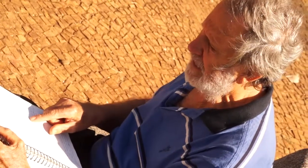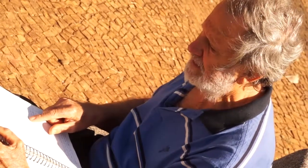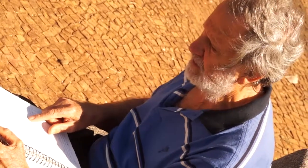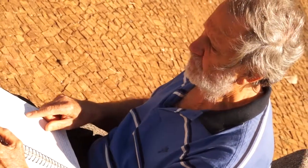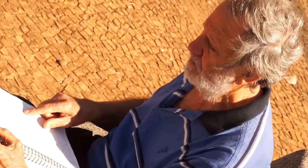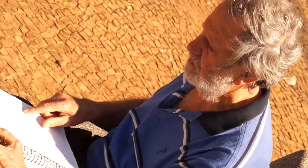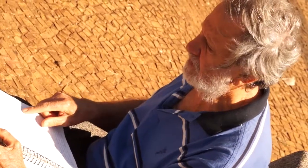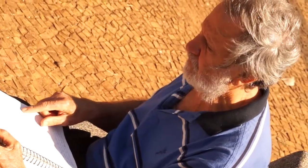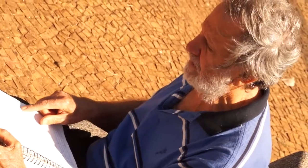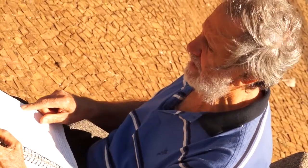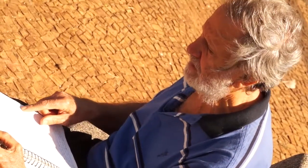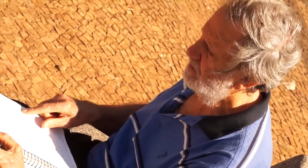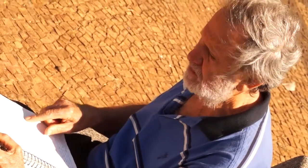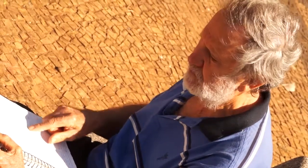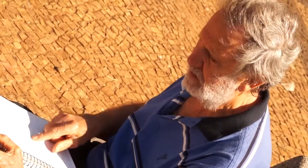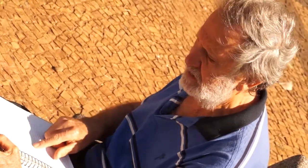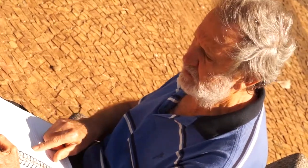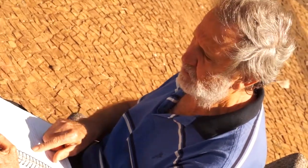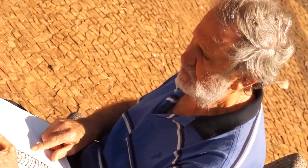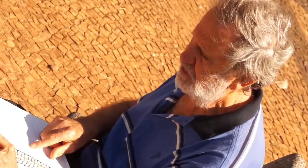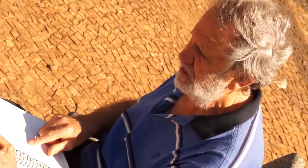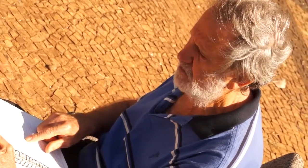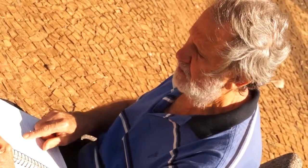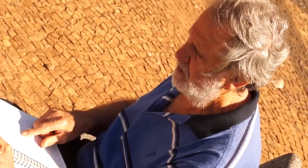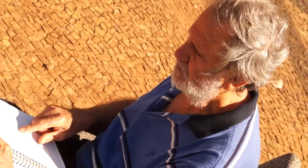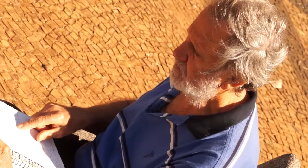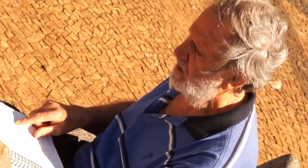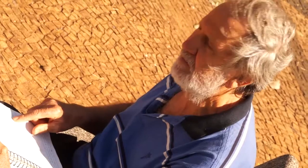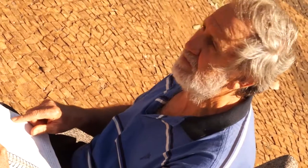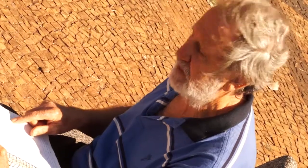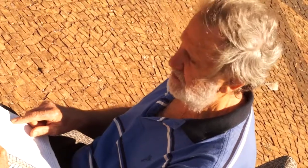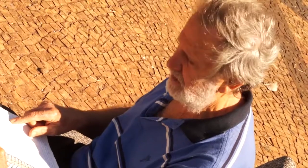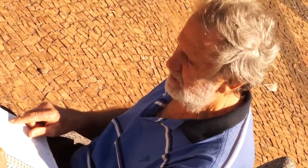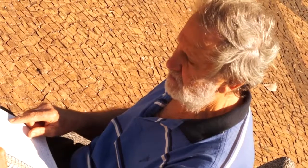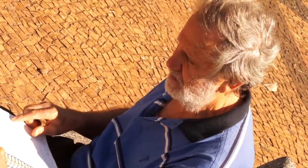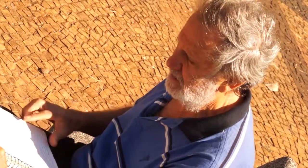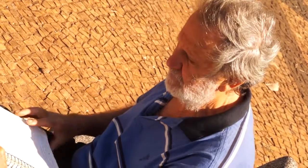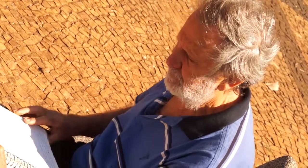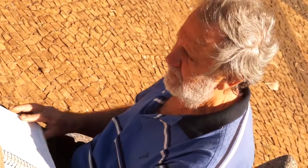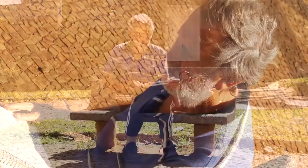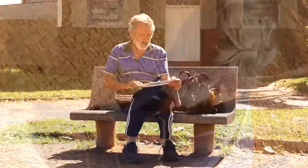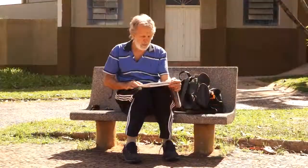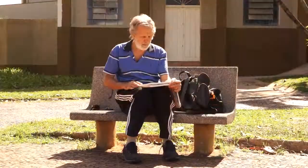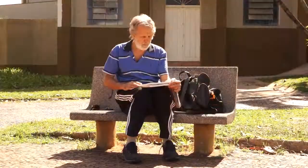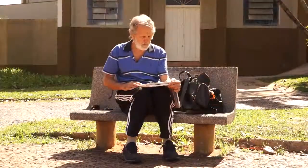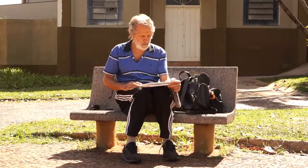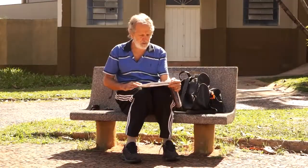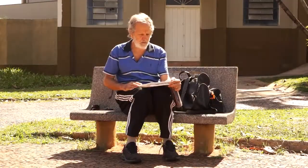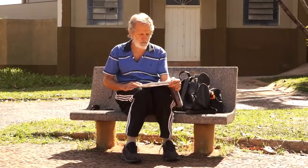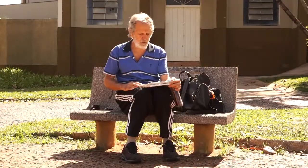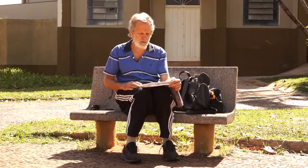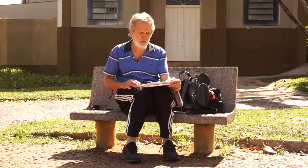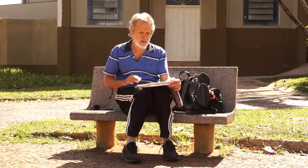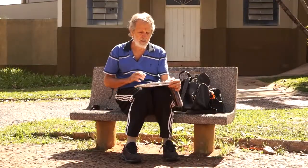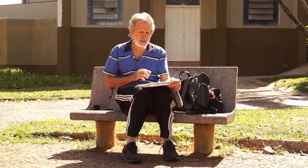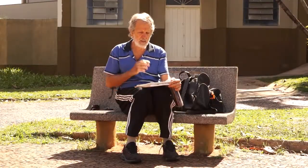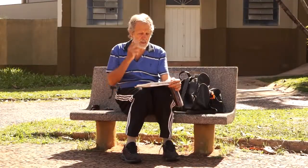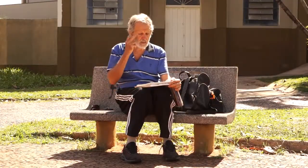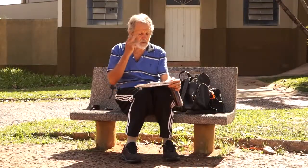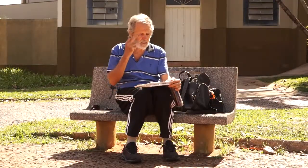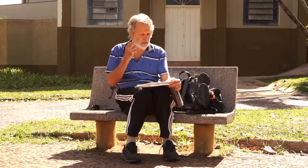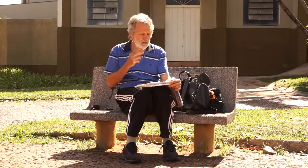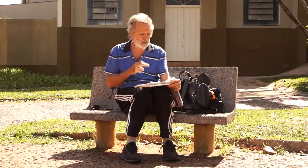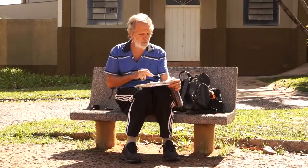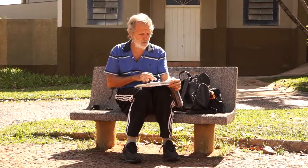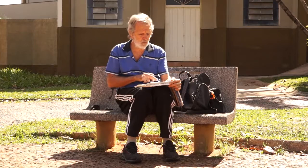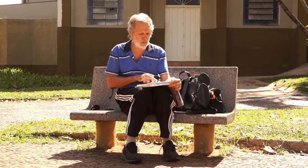de um pássaro que no seu alegre e descontraído gorjeio nos leva a viajar e sonhar. Enfim, ser humano,